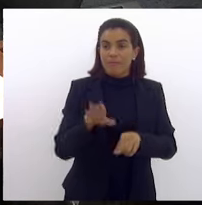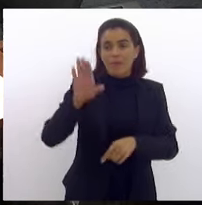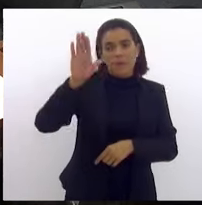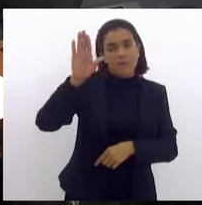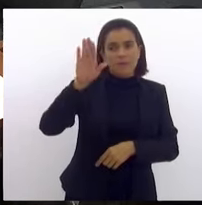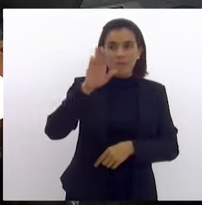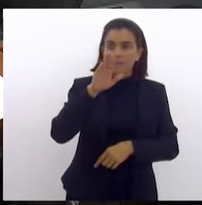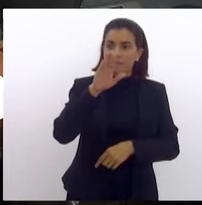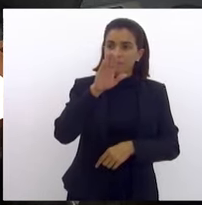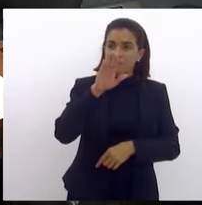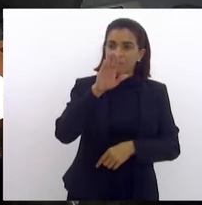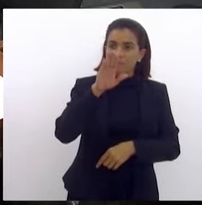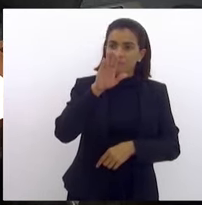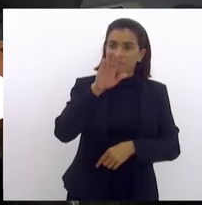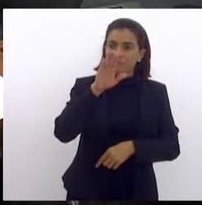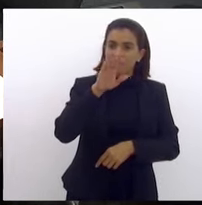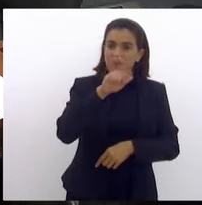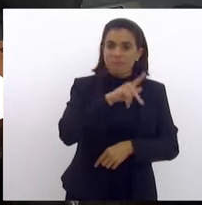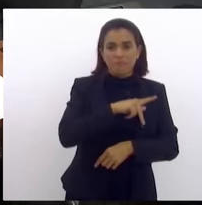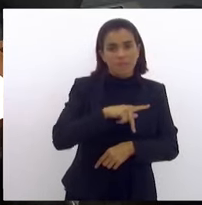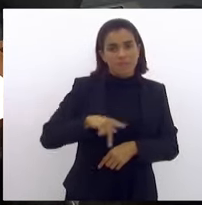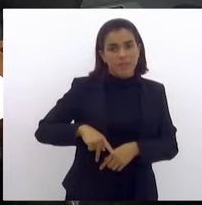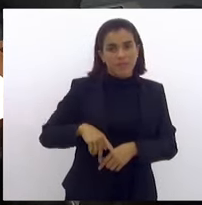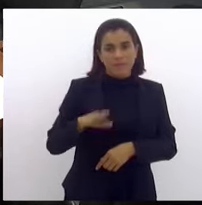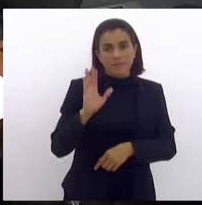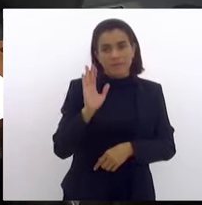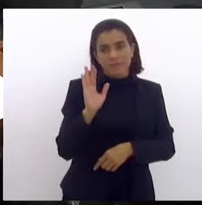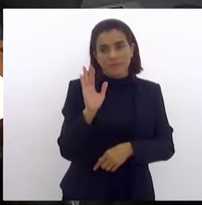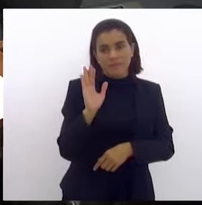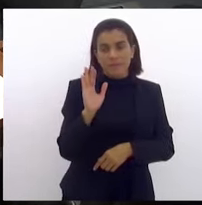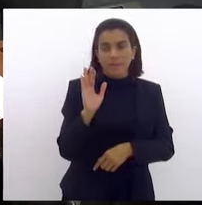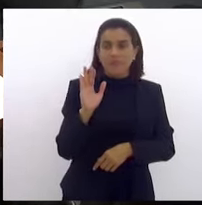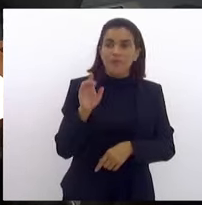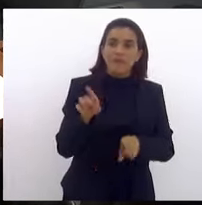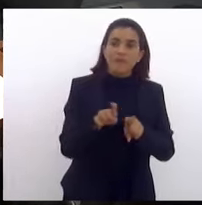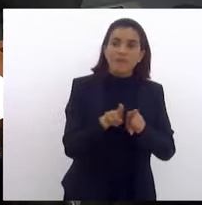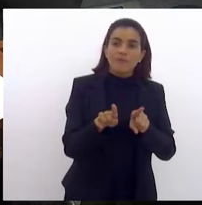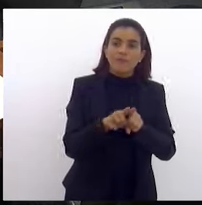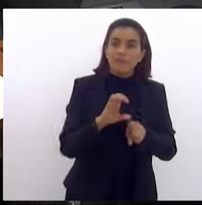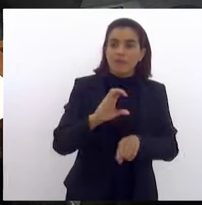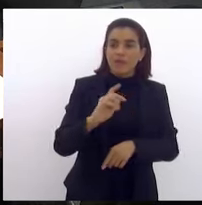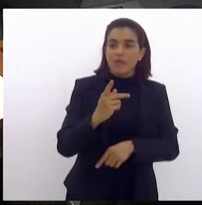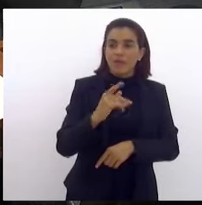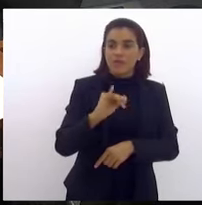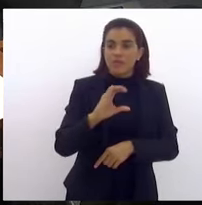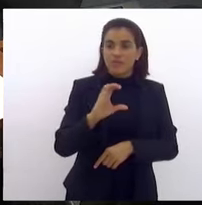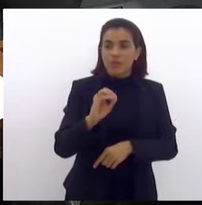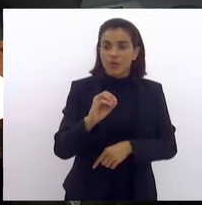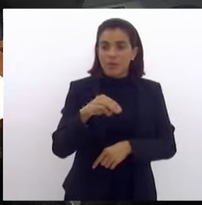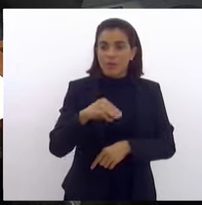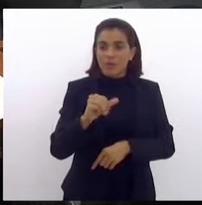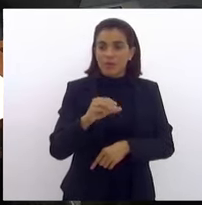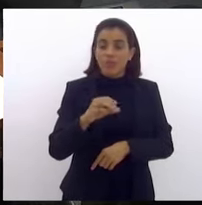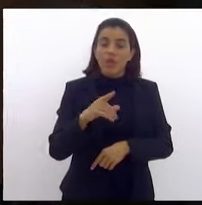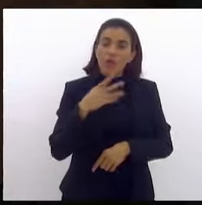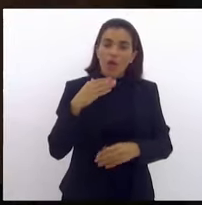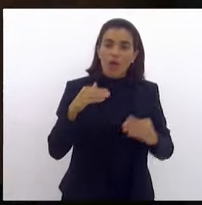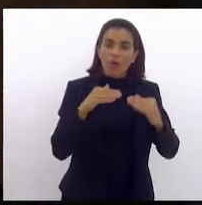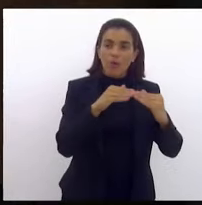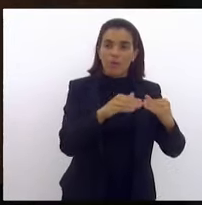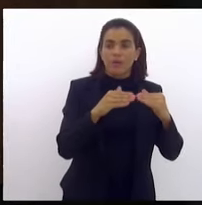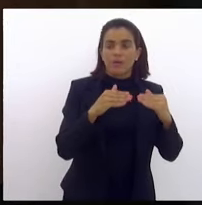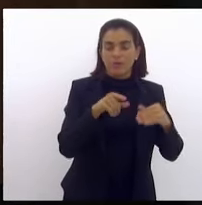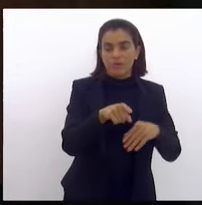Presidente. Não estou vendo Renato, nem Macedo, nem Yuri. Deputado Pedro Ricardo também não. Chico Machado. Senhor presidente, acompanho o parecer da